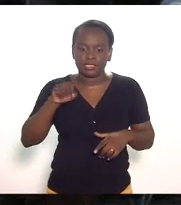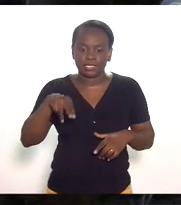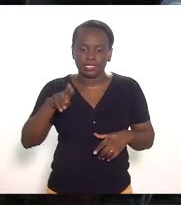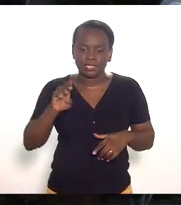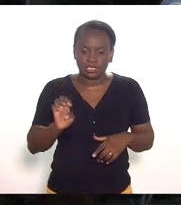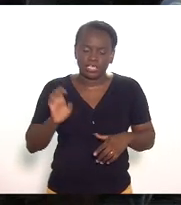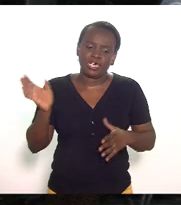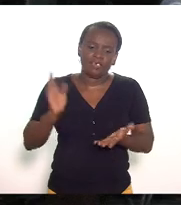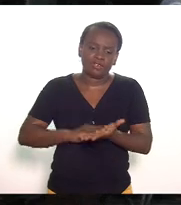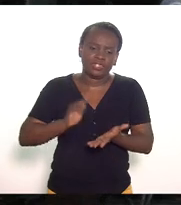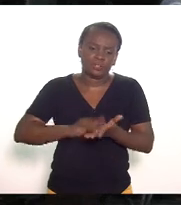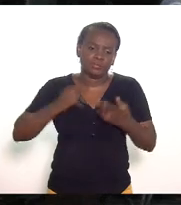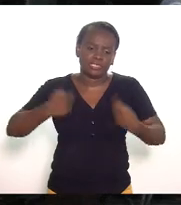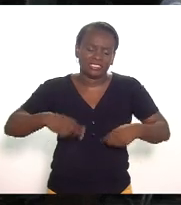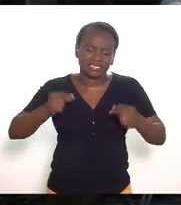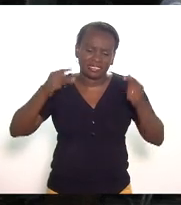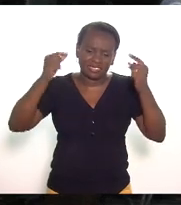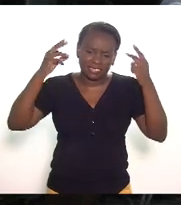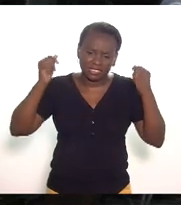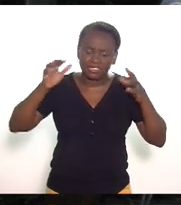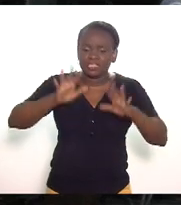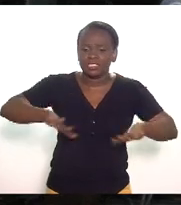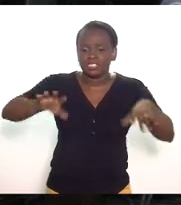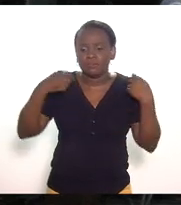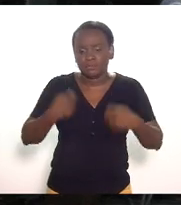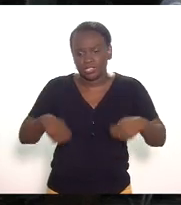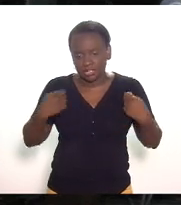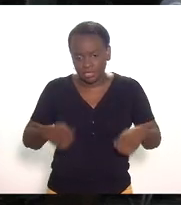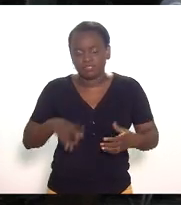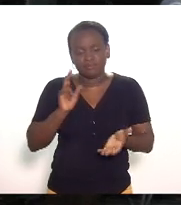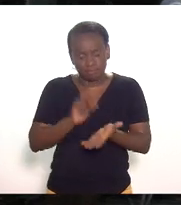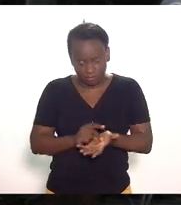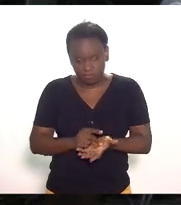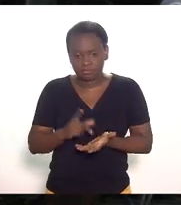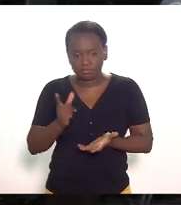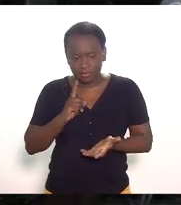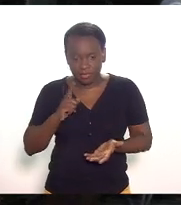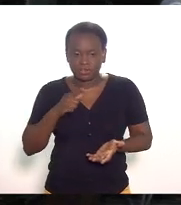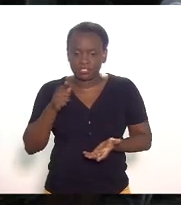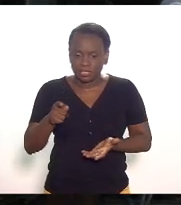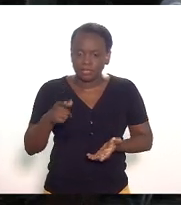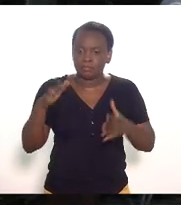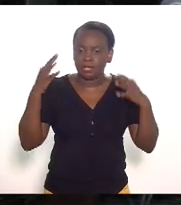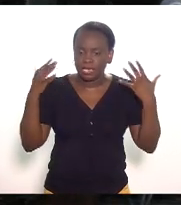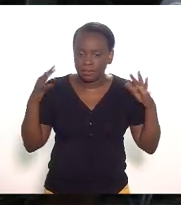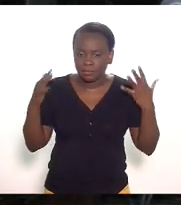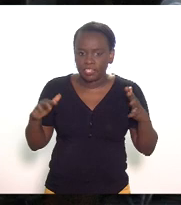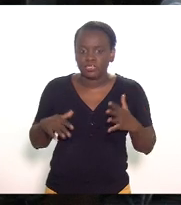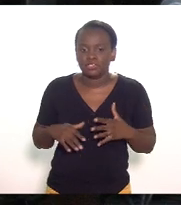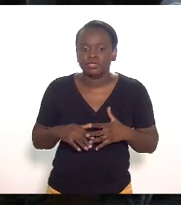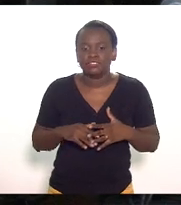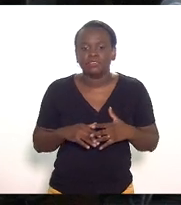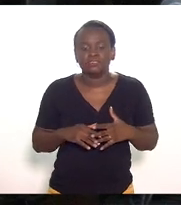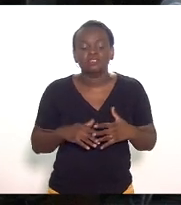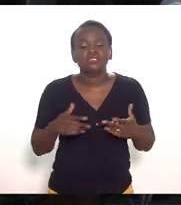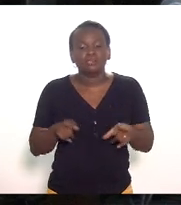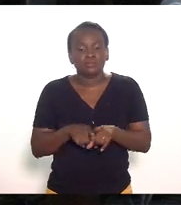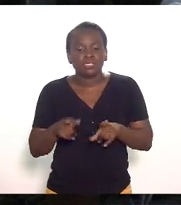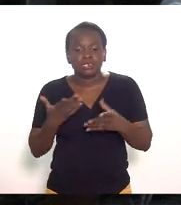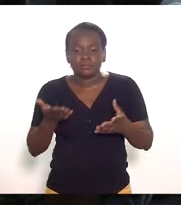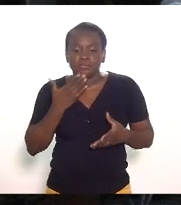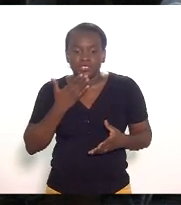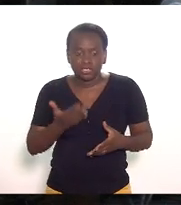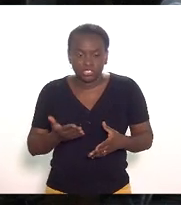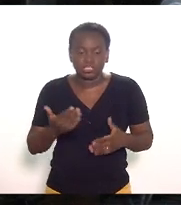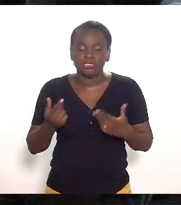demanda antiga, Rejane, é uma região que precisa de fato. Vossa Excelência está de parabéns, né? Gostaria de pedir aí